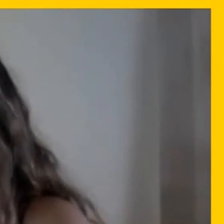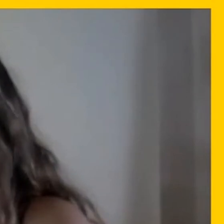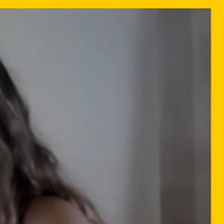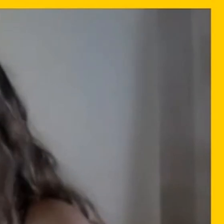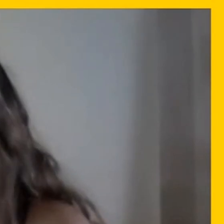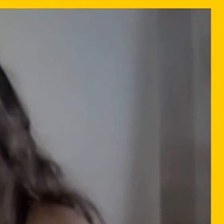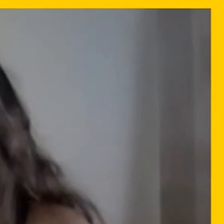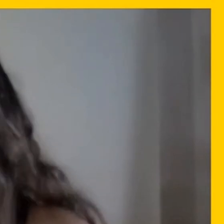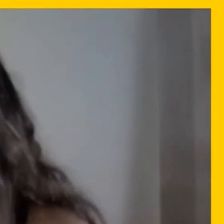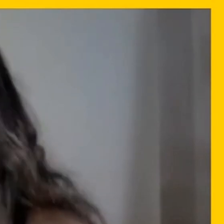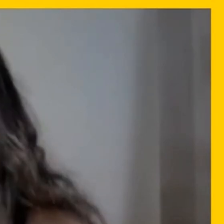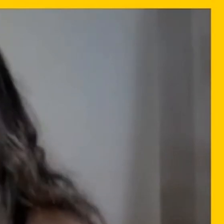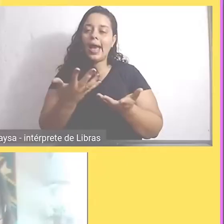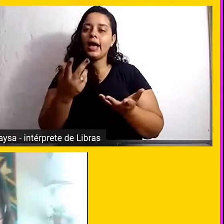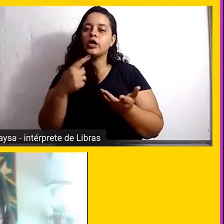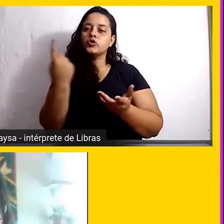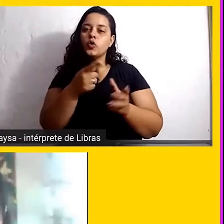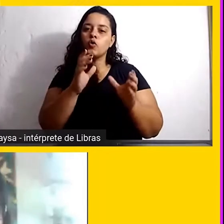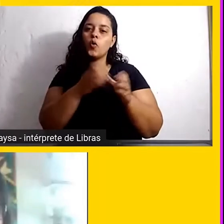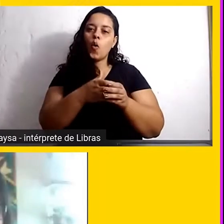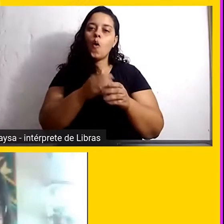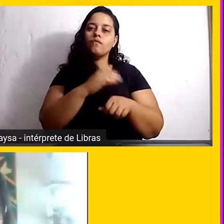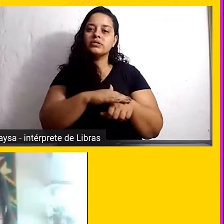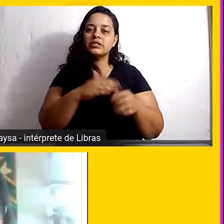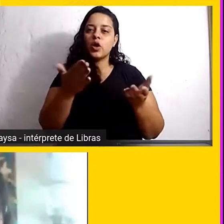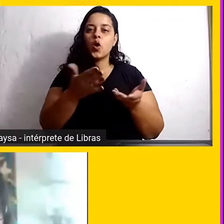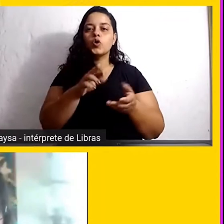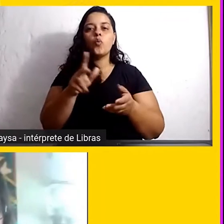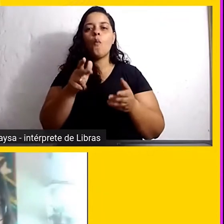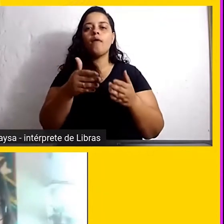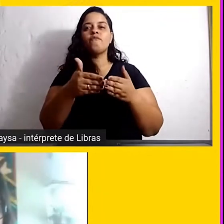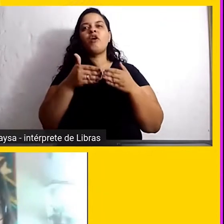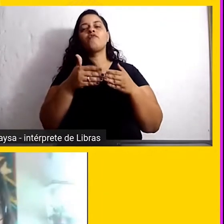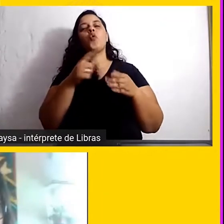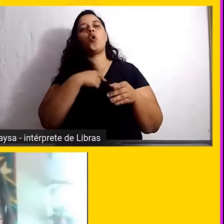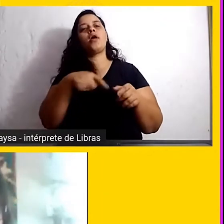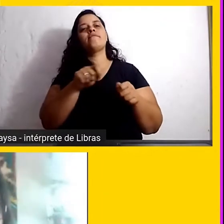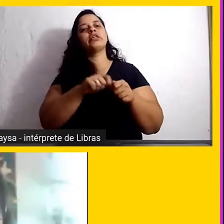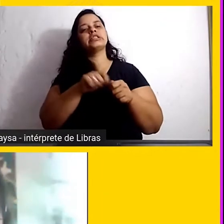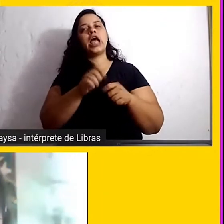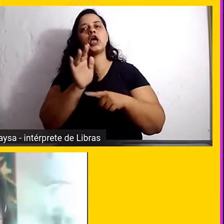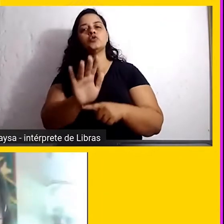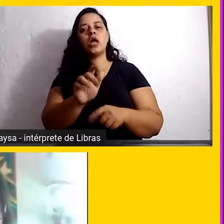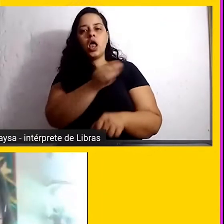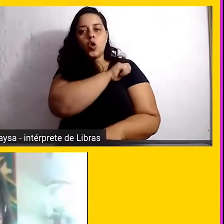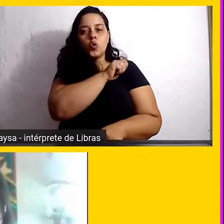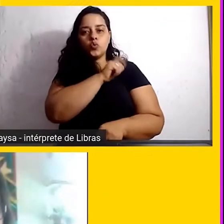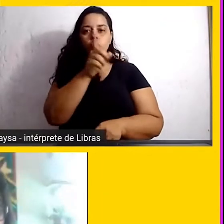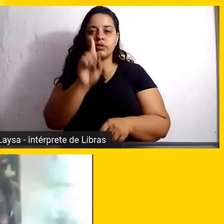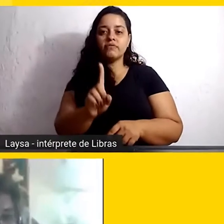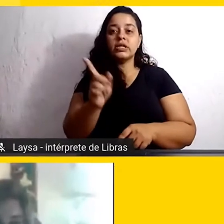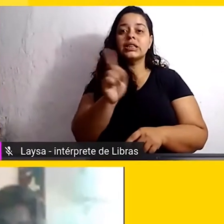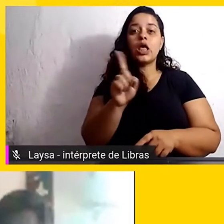da a informação não é um favor que a gente está fazendo para o aluno com deficiência é